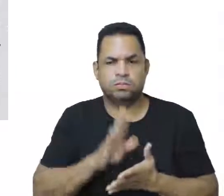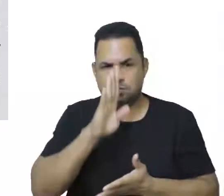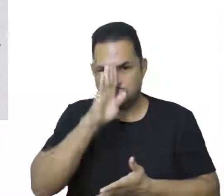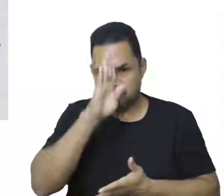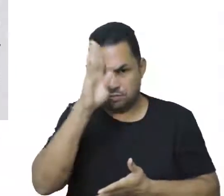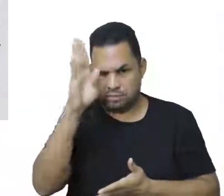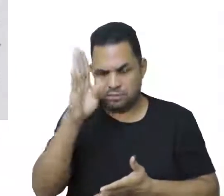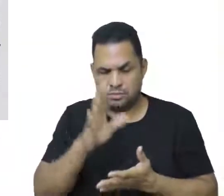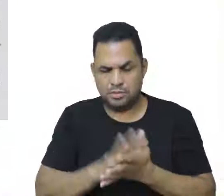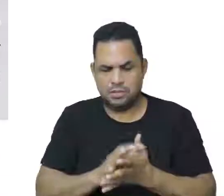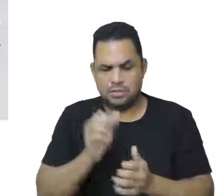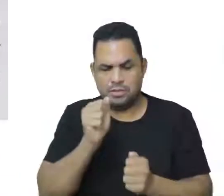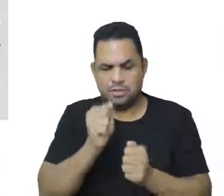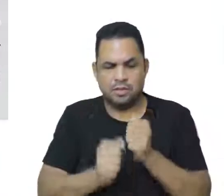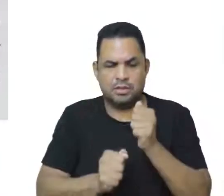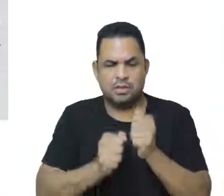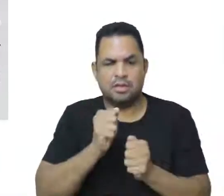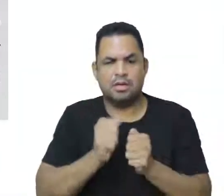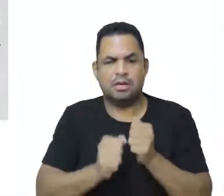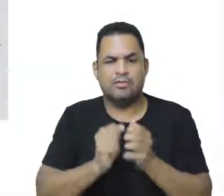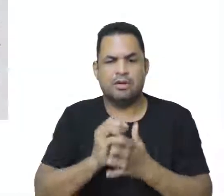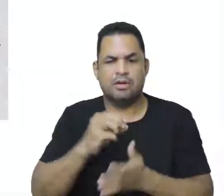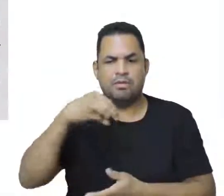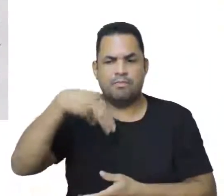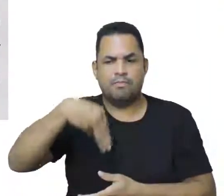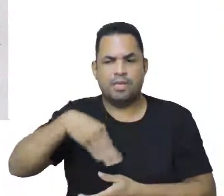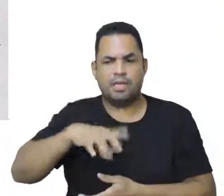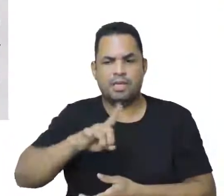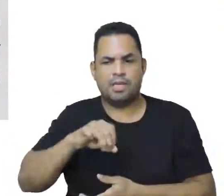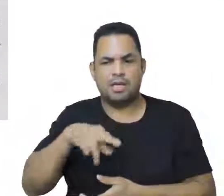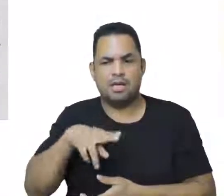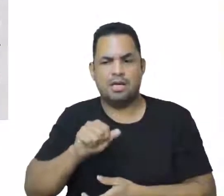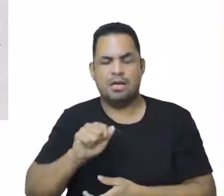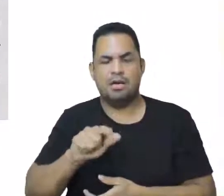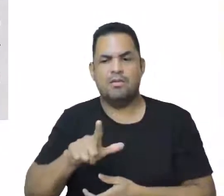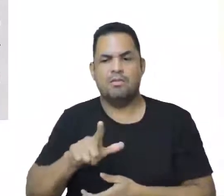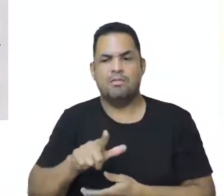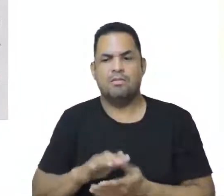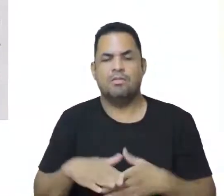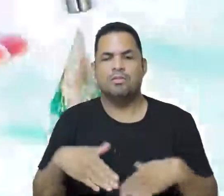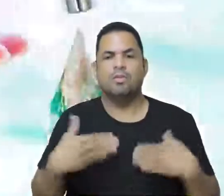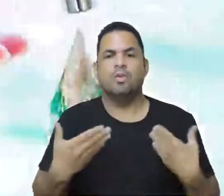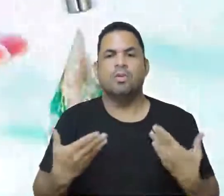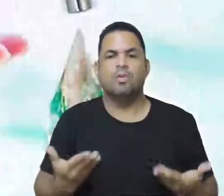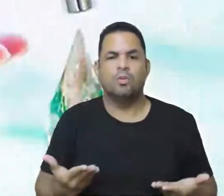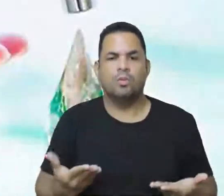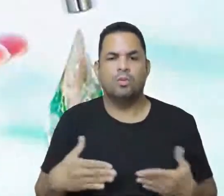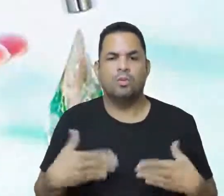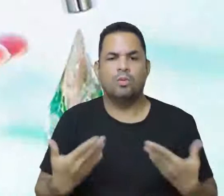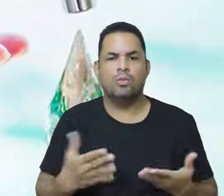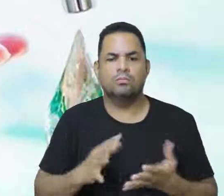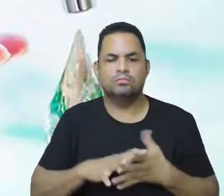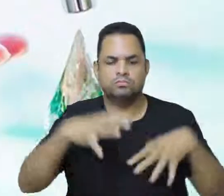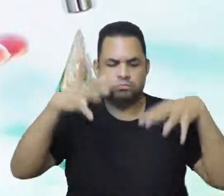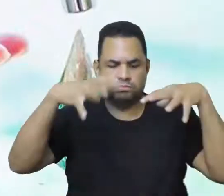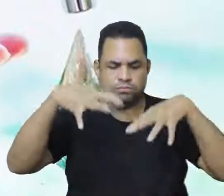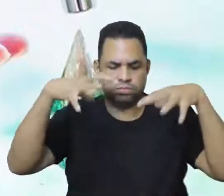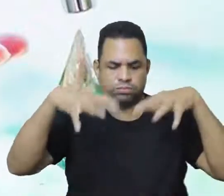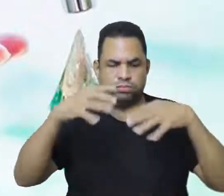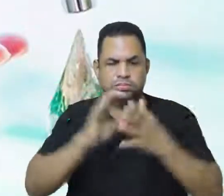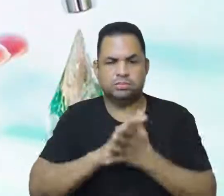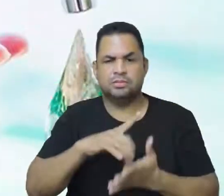principalmente do carvão mineral, tá? Quando a chuva